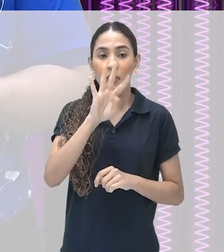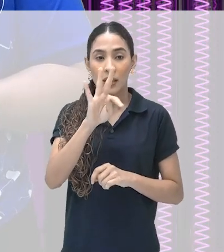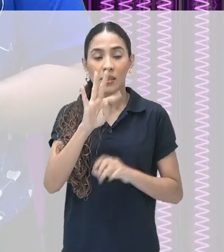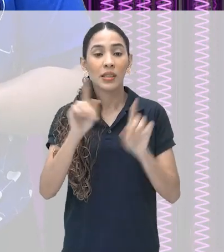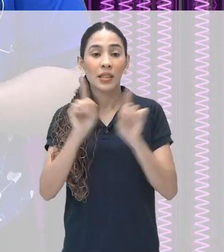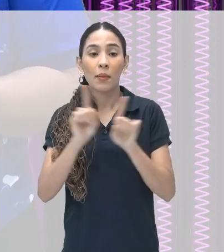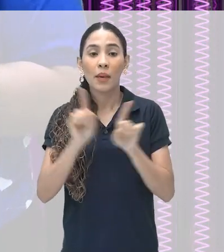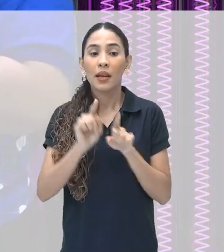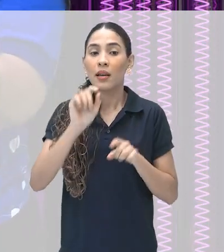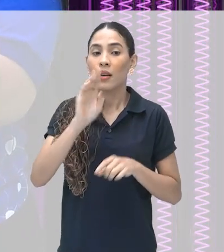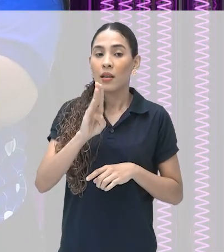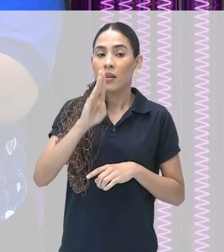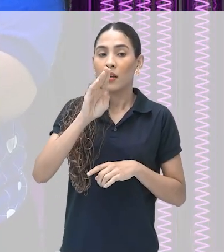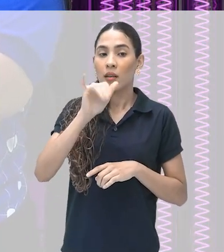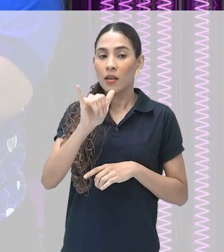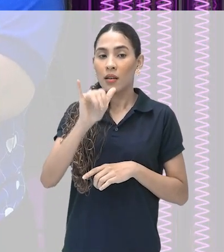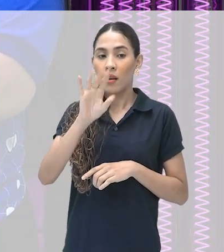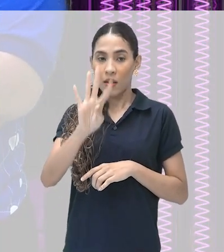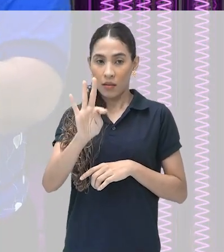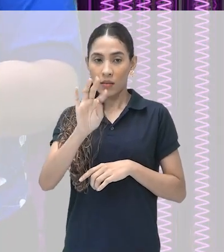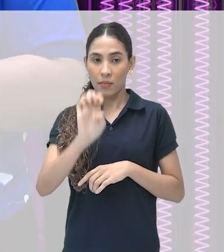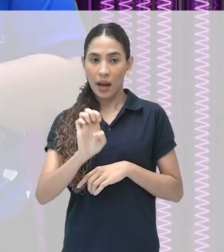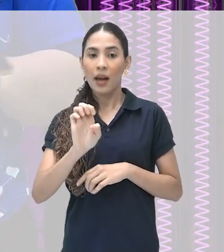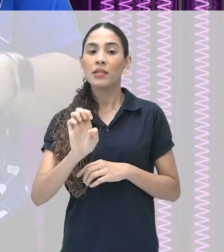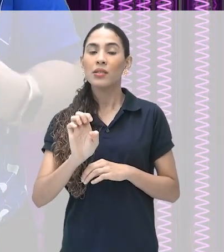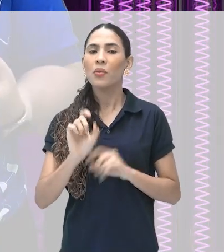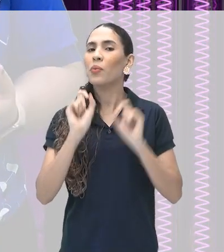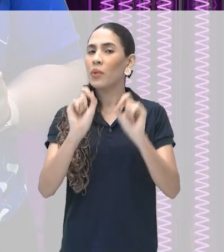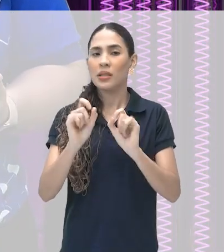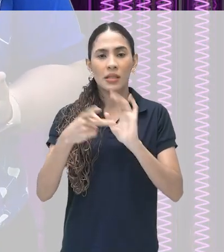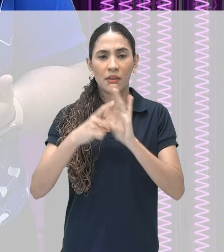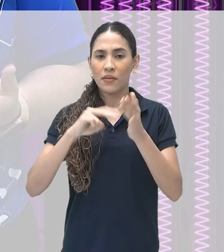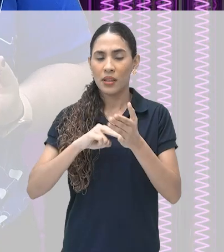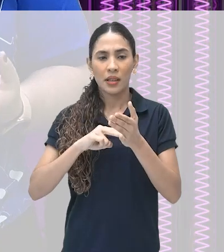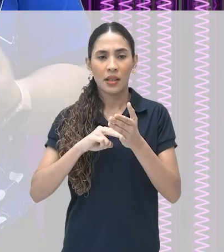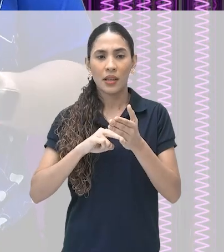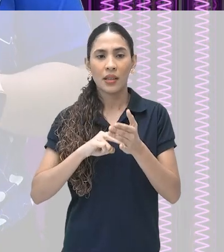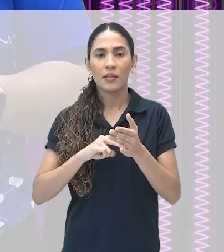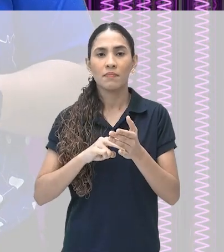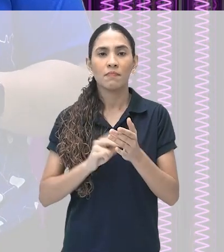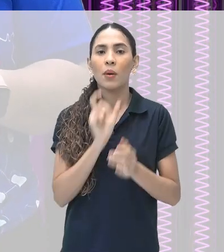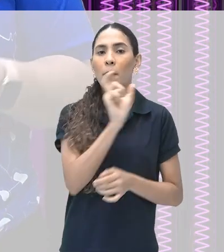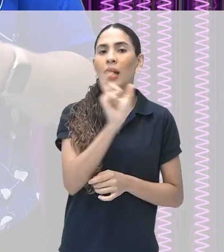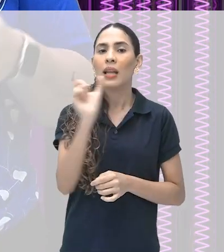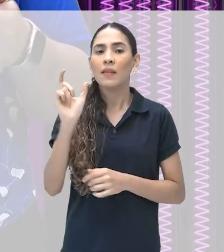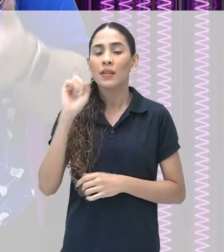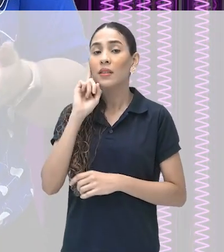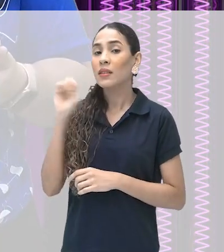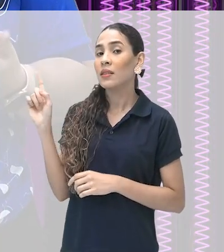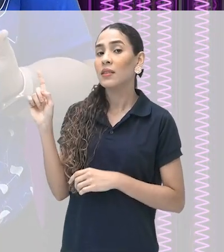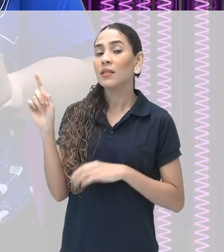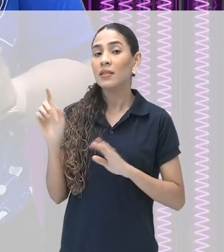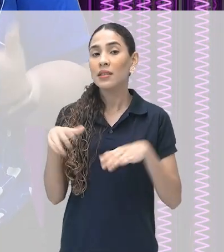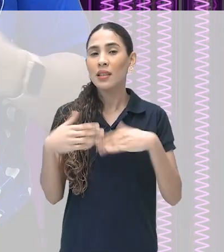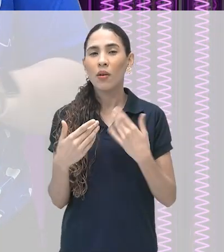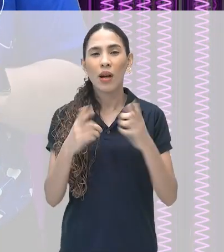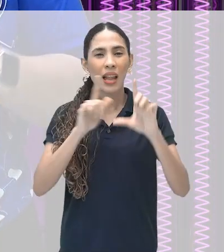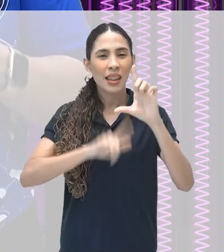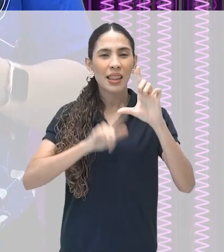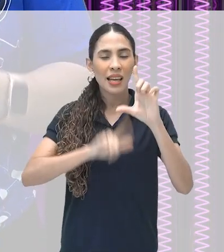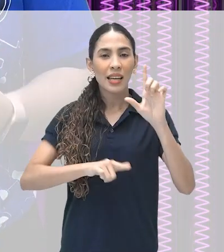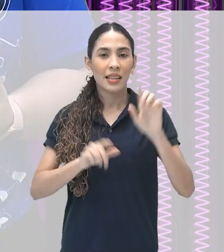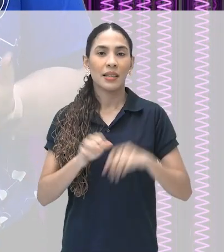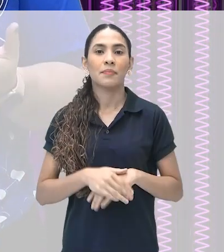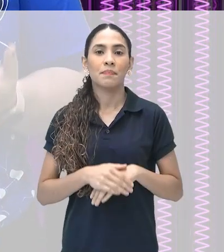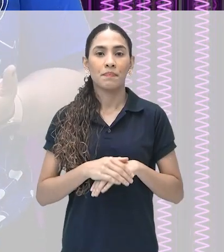bit e o byte, Vocês estão vendo aqui, bit e byte. O que seria, então, essas duas palavrinhas e as letrinhas que a gente